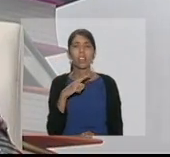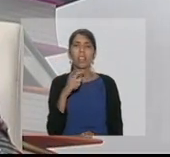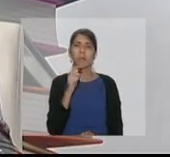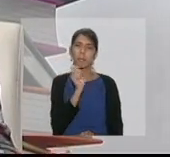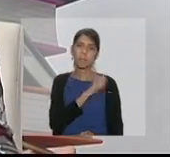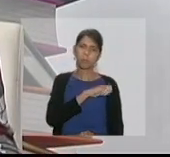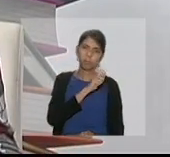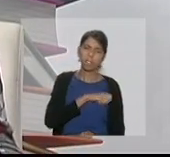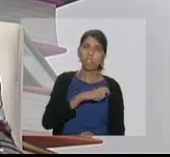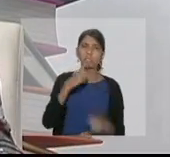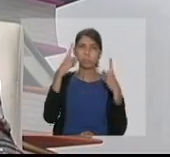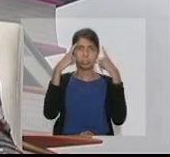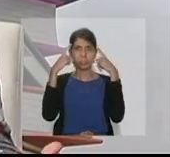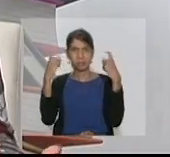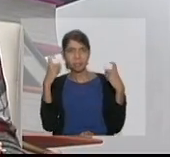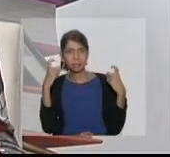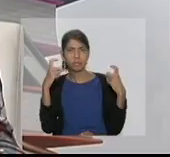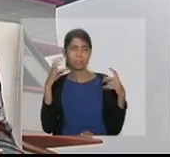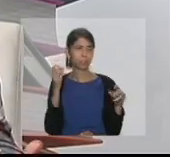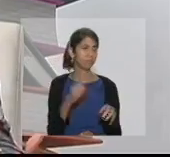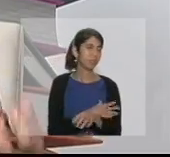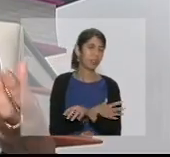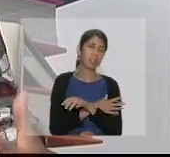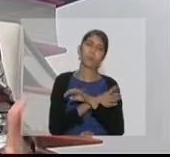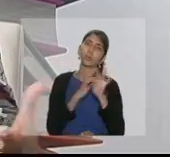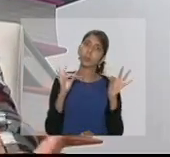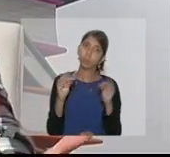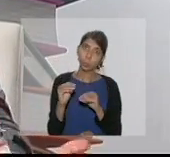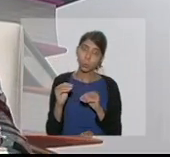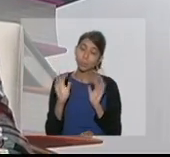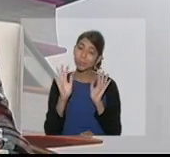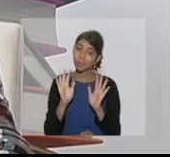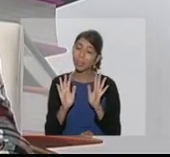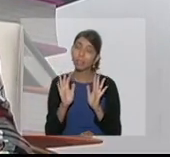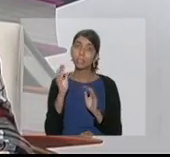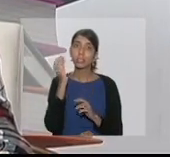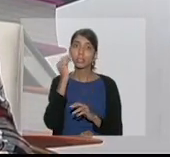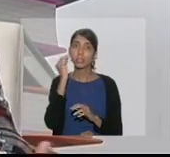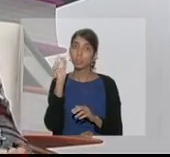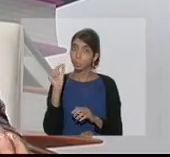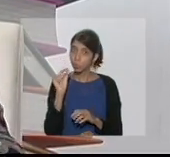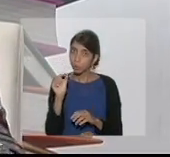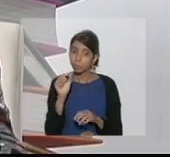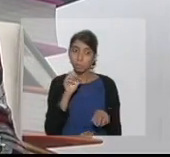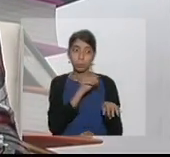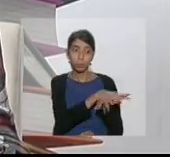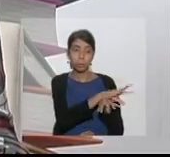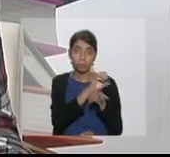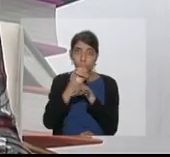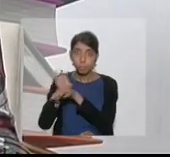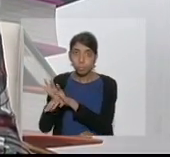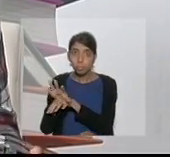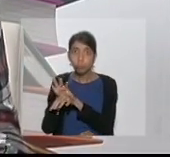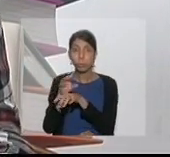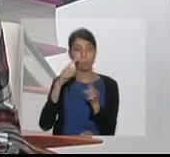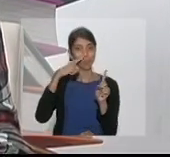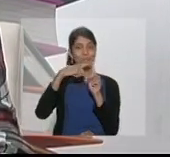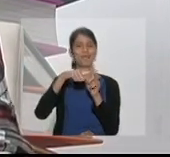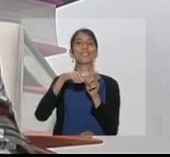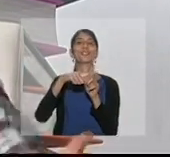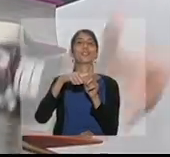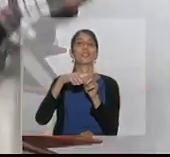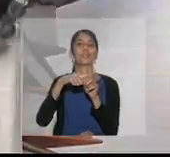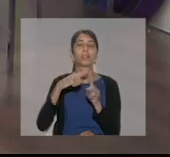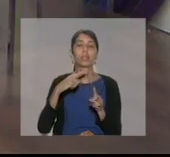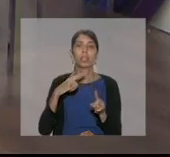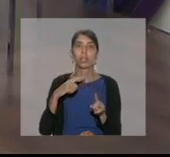maldade, existe a violência, existem os dramas, existem tudo, mas eu tento trazer uma mensagem positiva, final, na